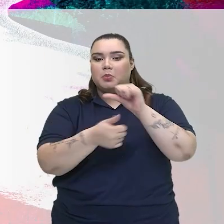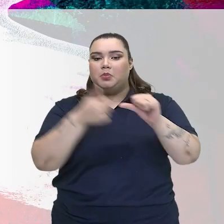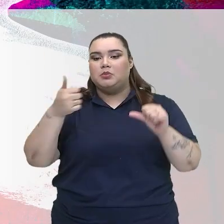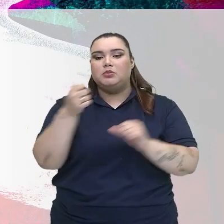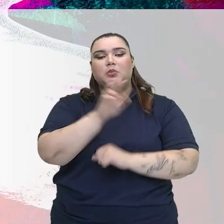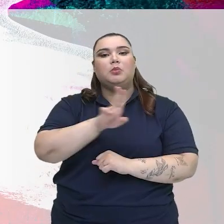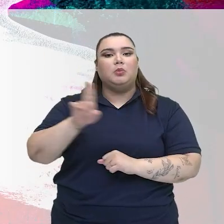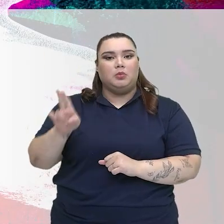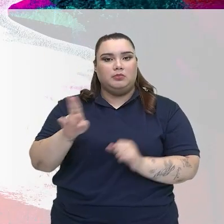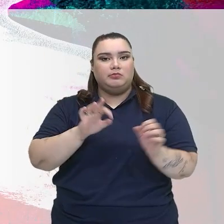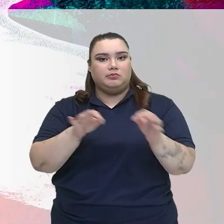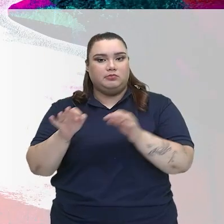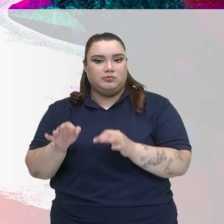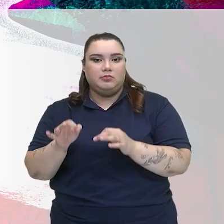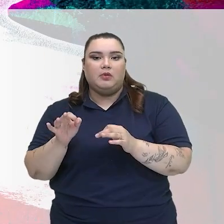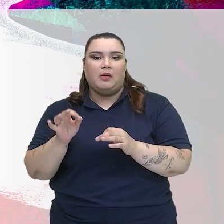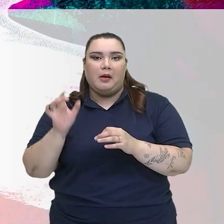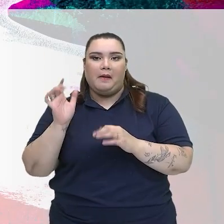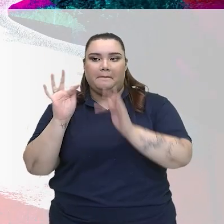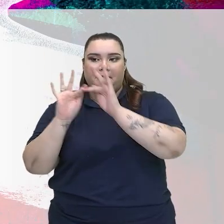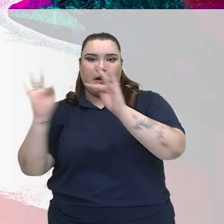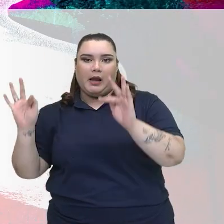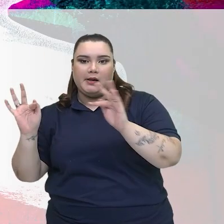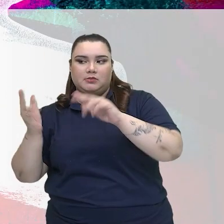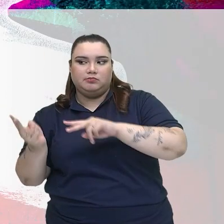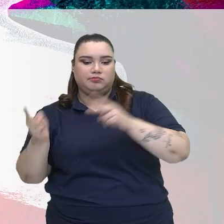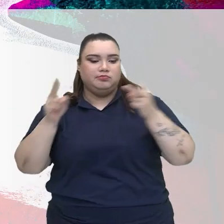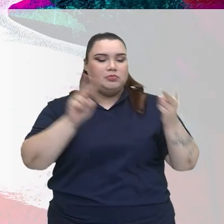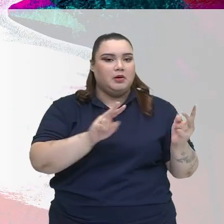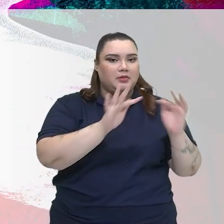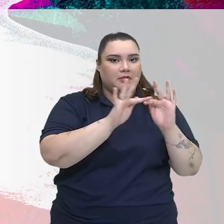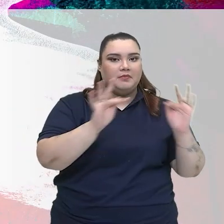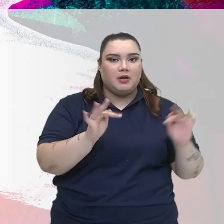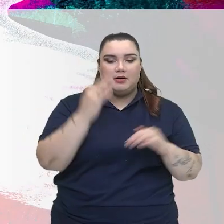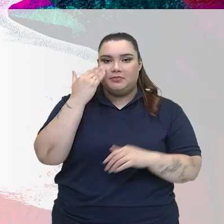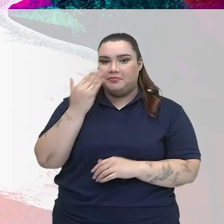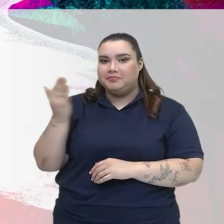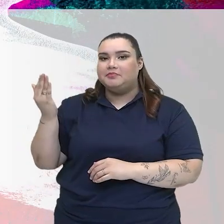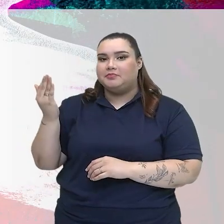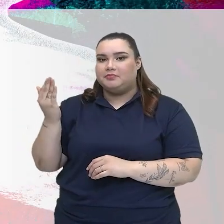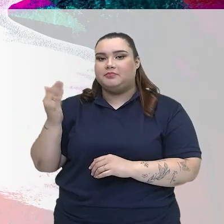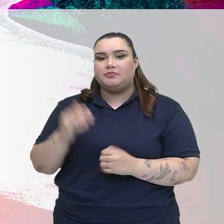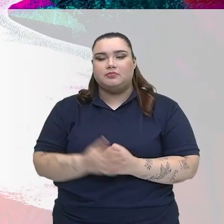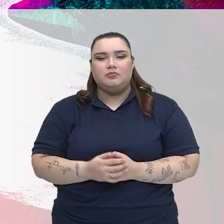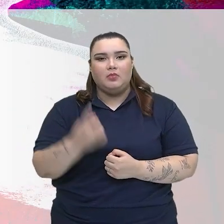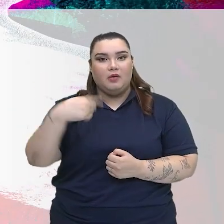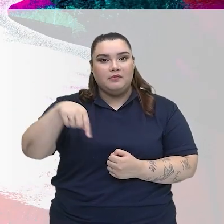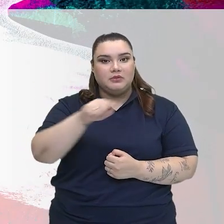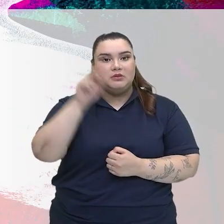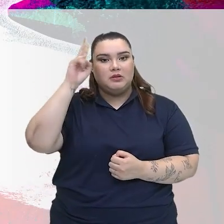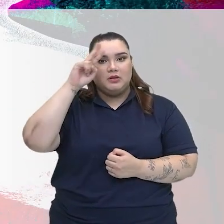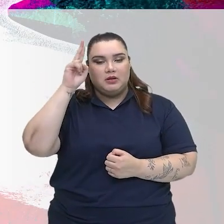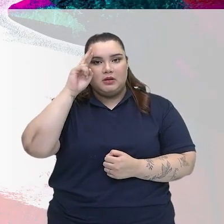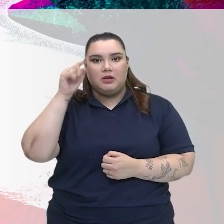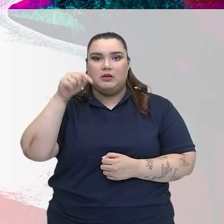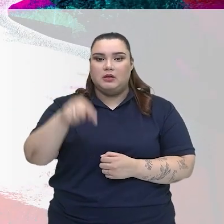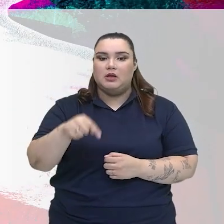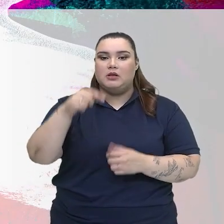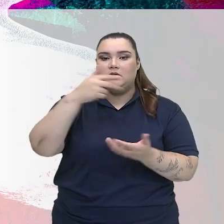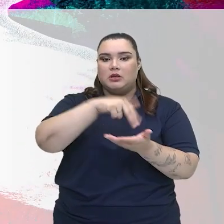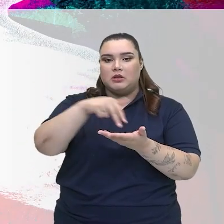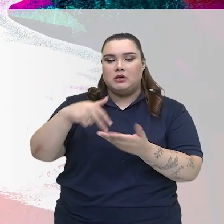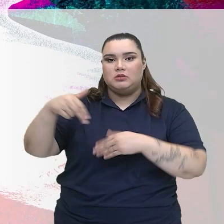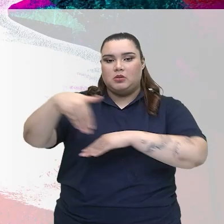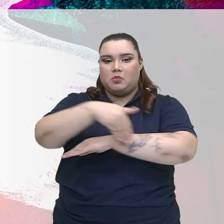nome, tá? De danças de rua para danças urbanas. E agora, vocês lembram que eu falei para vocês que dentro do street